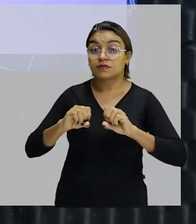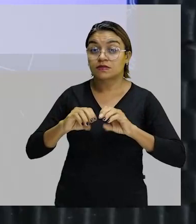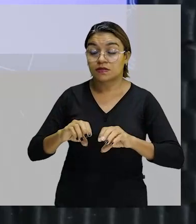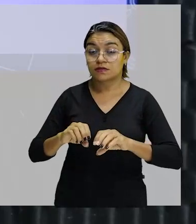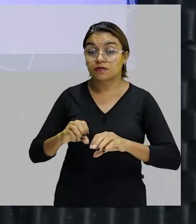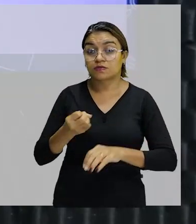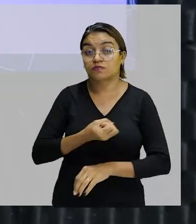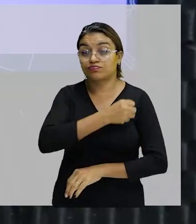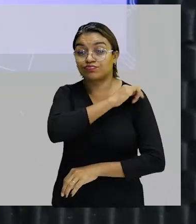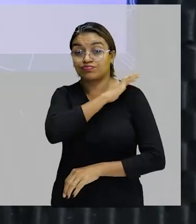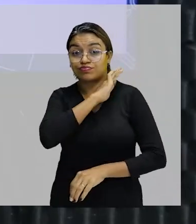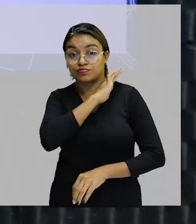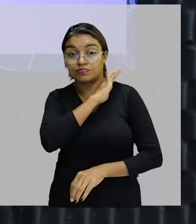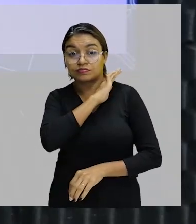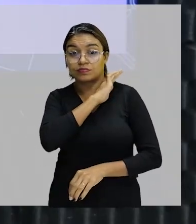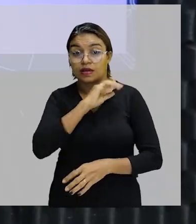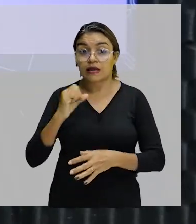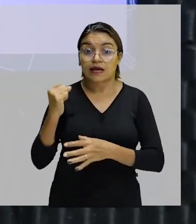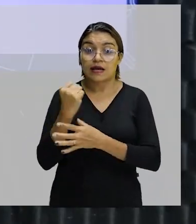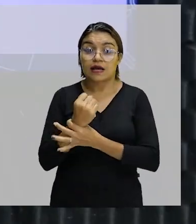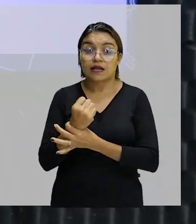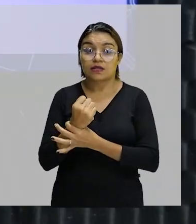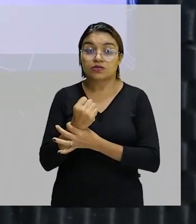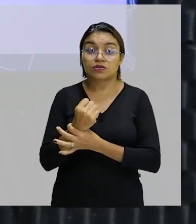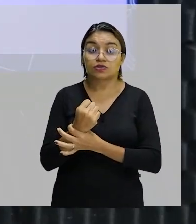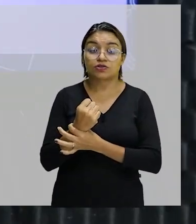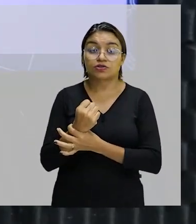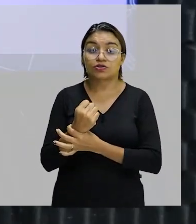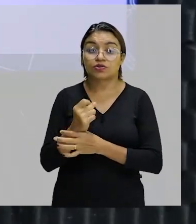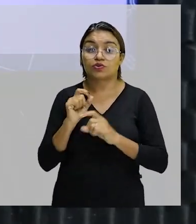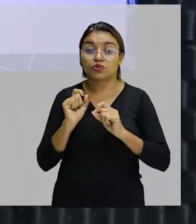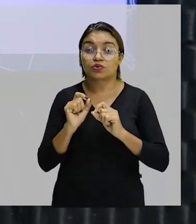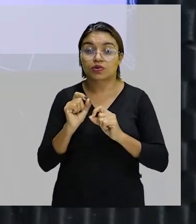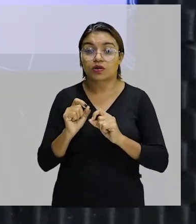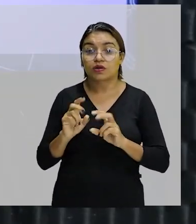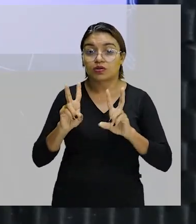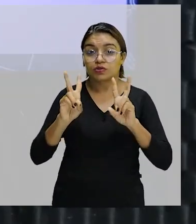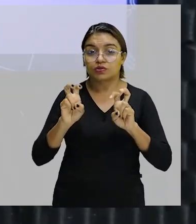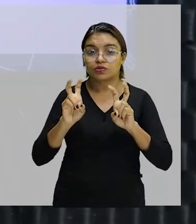garantir o acúmulo cultural no que tange a